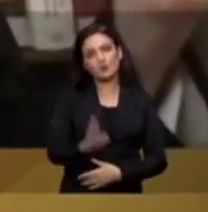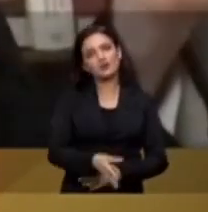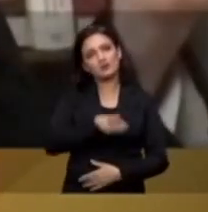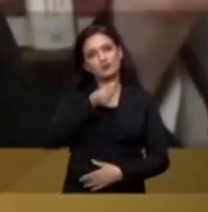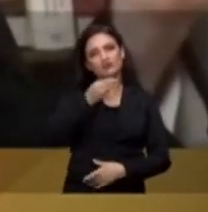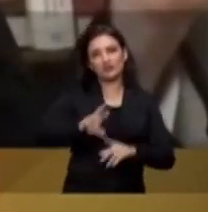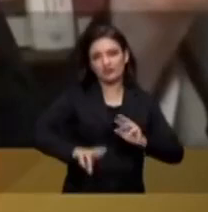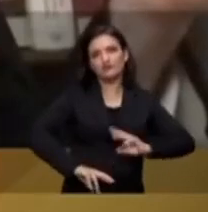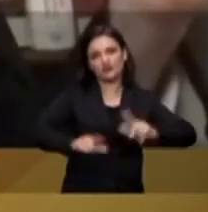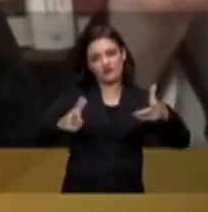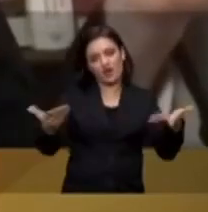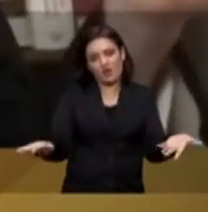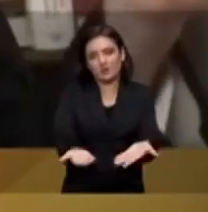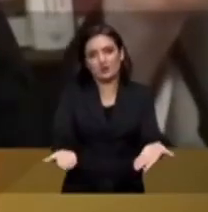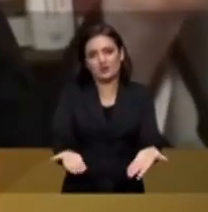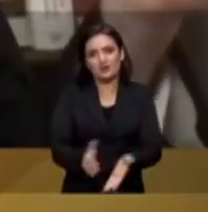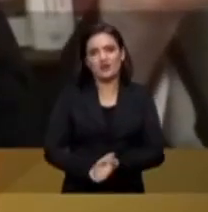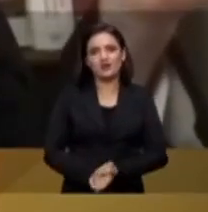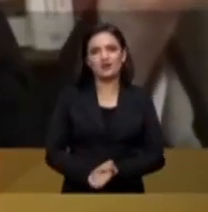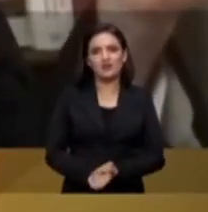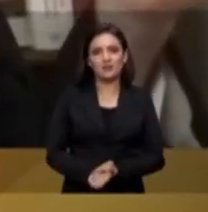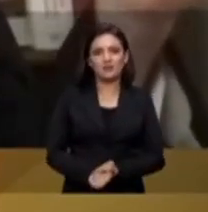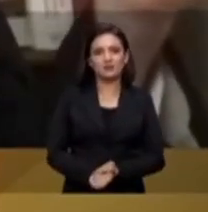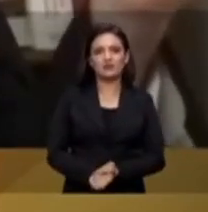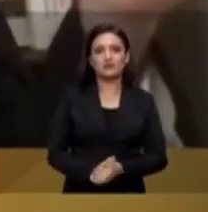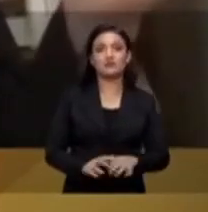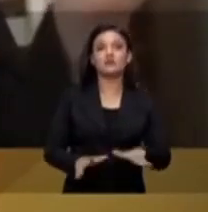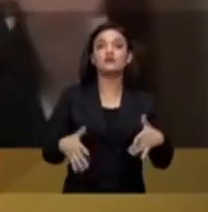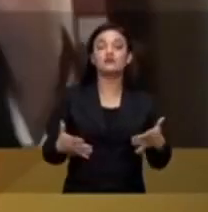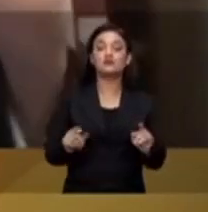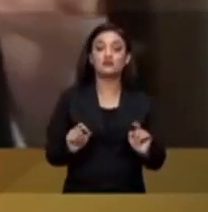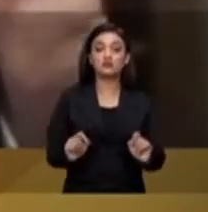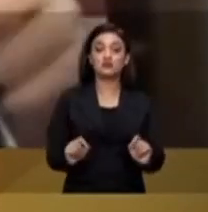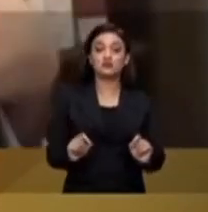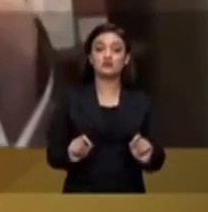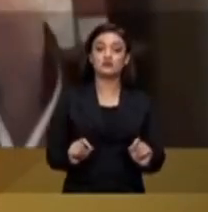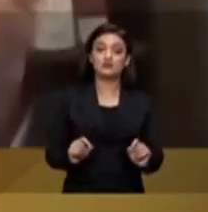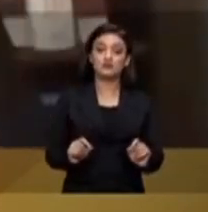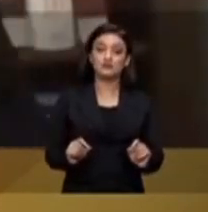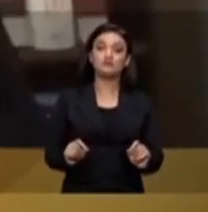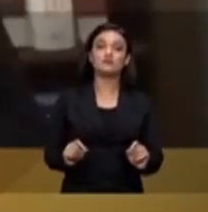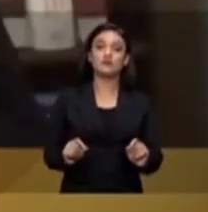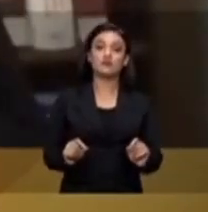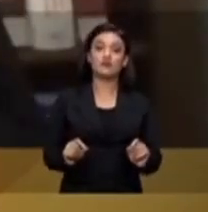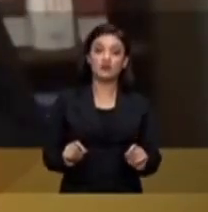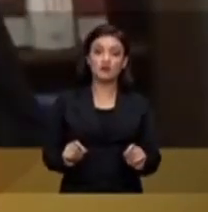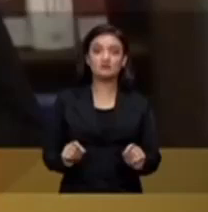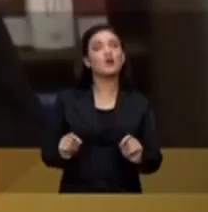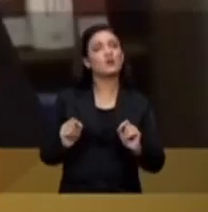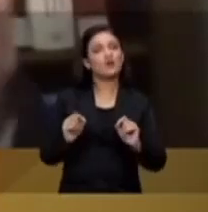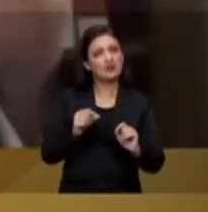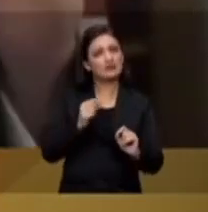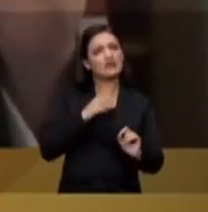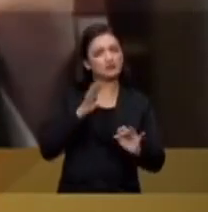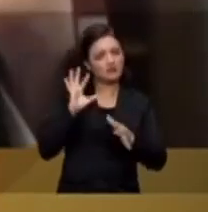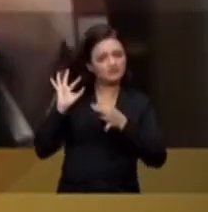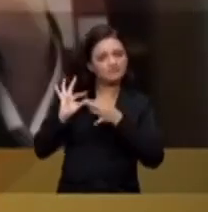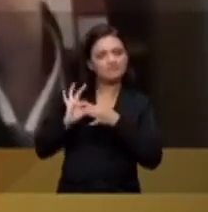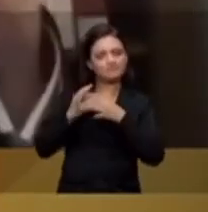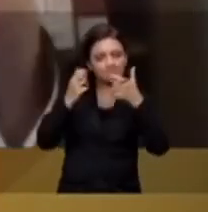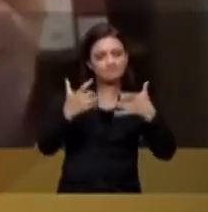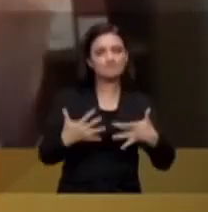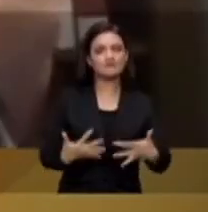um rumo completamente diferente. Então, senhor presidente, dentro desta linha, e sem querer avançar mais, entendo